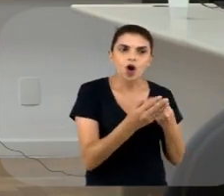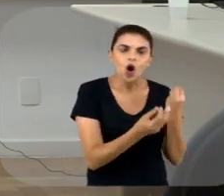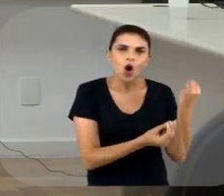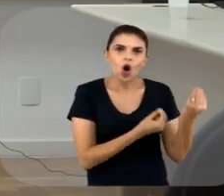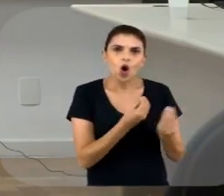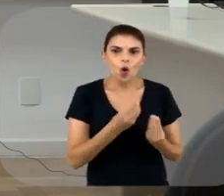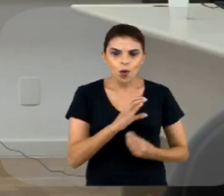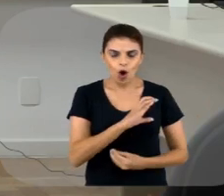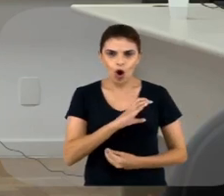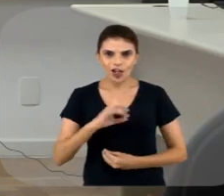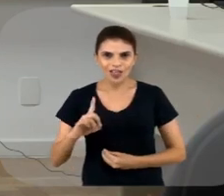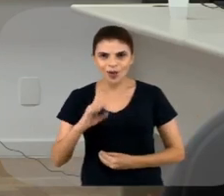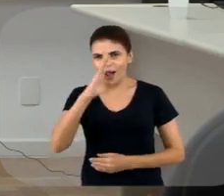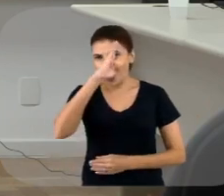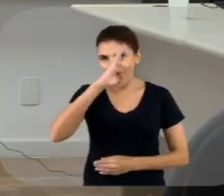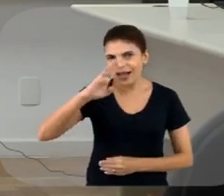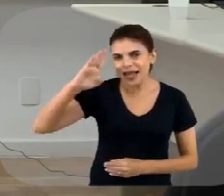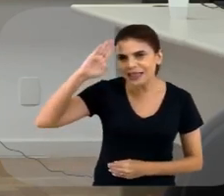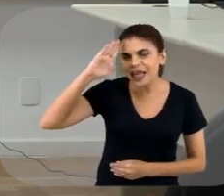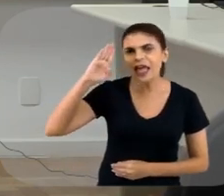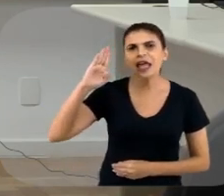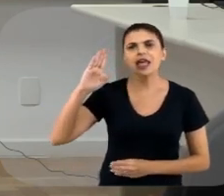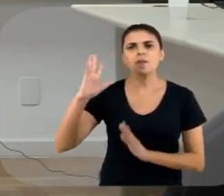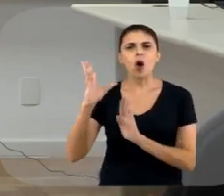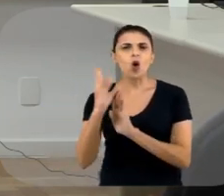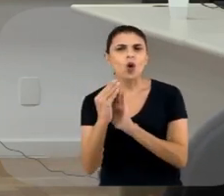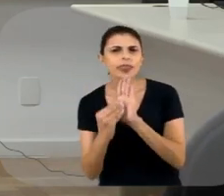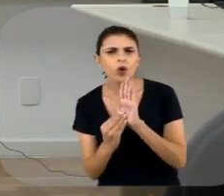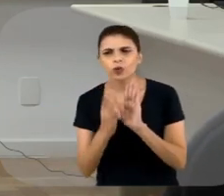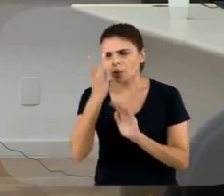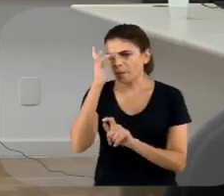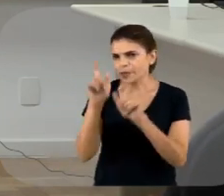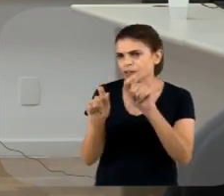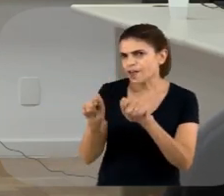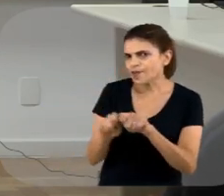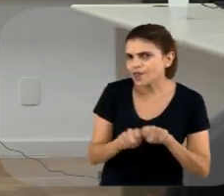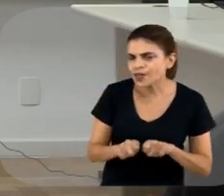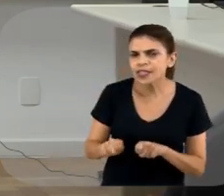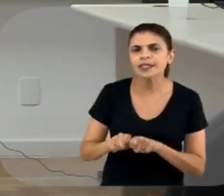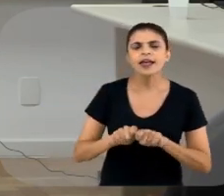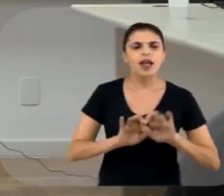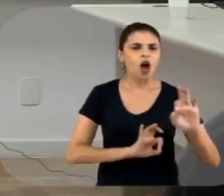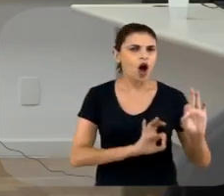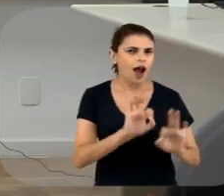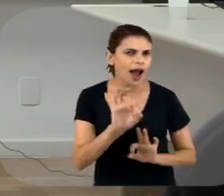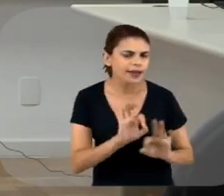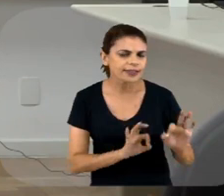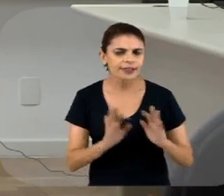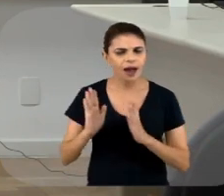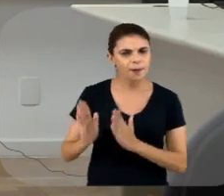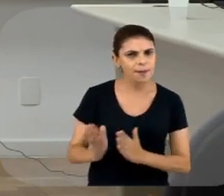do coordenador acadêmico, vamos definir os conteudistas, né, os autores do curso,